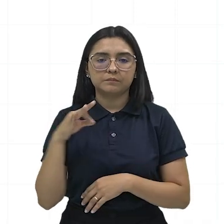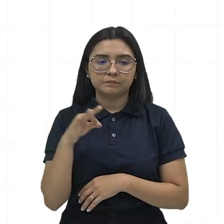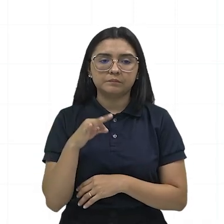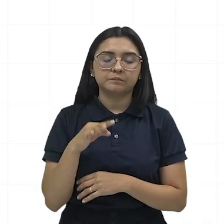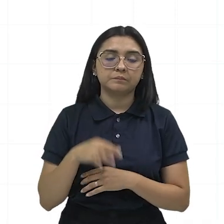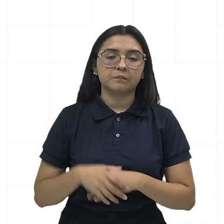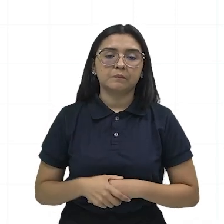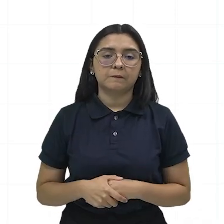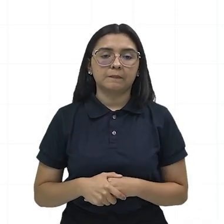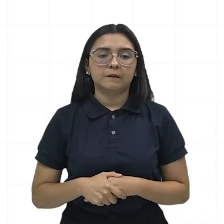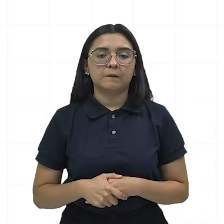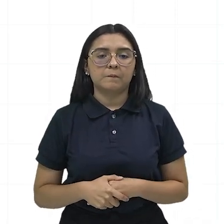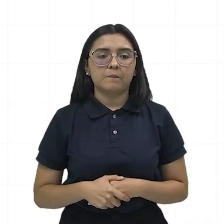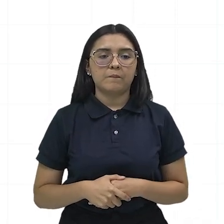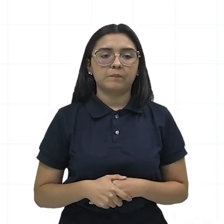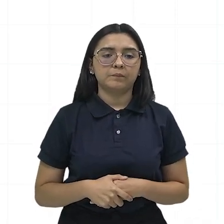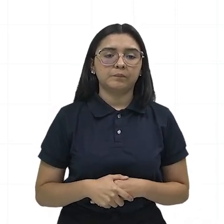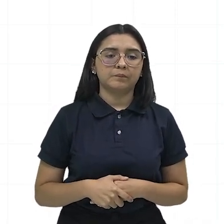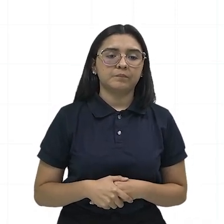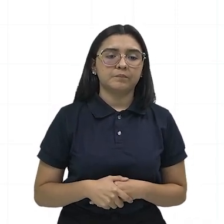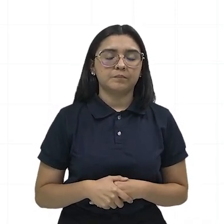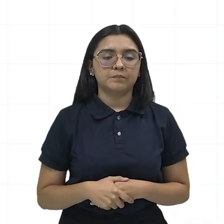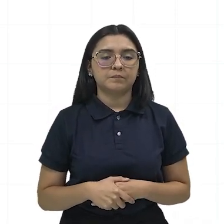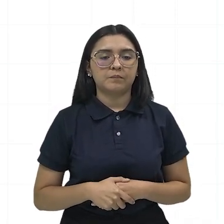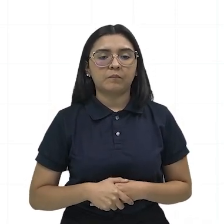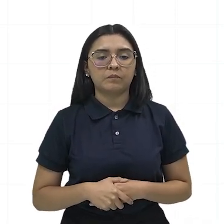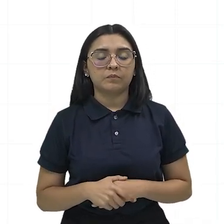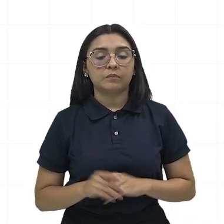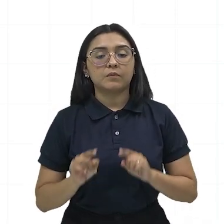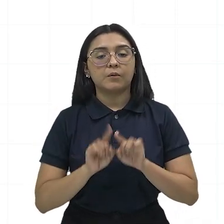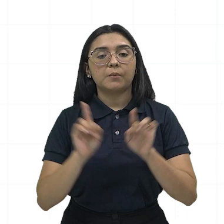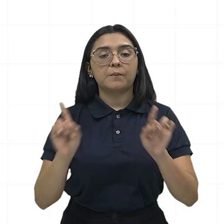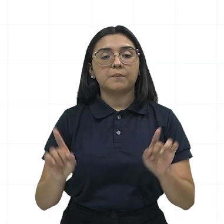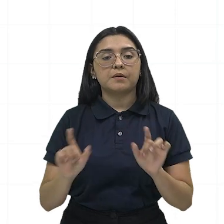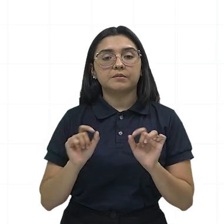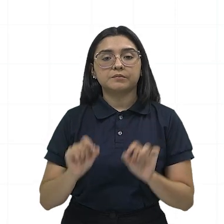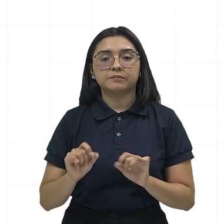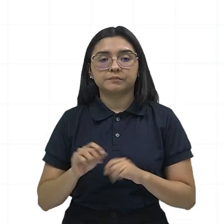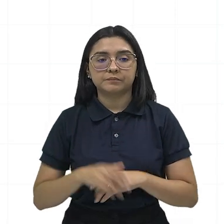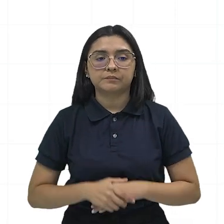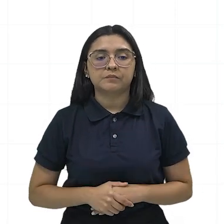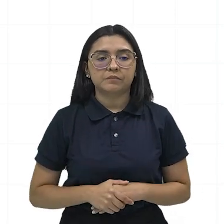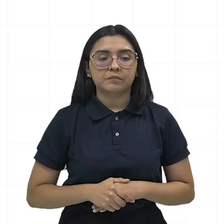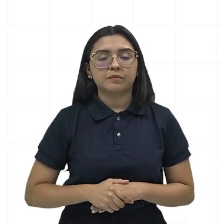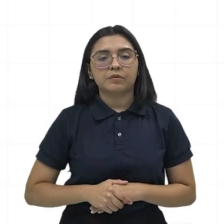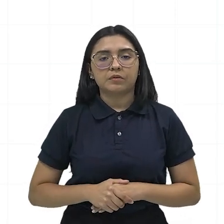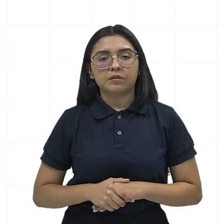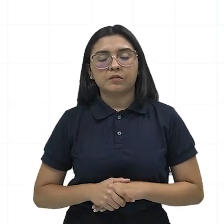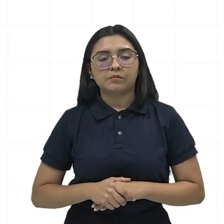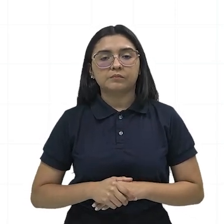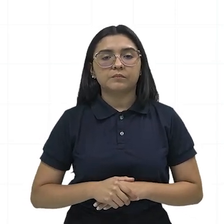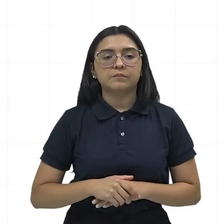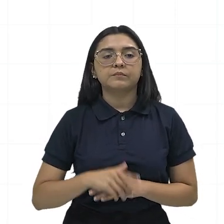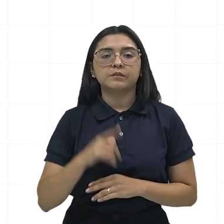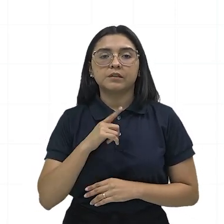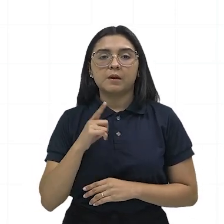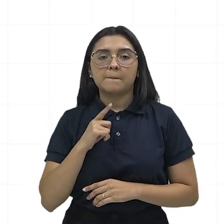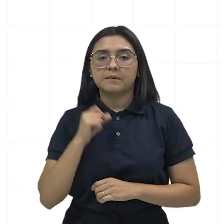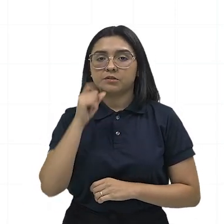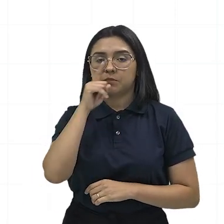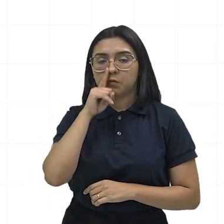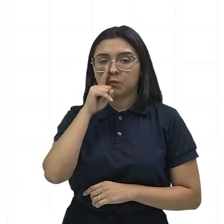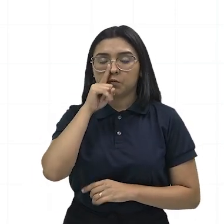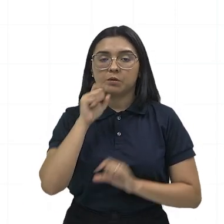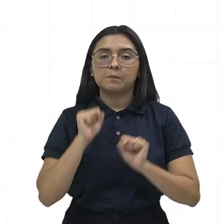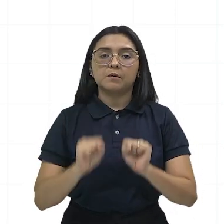por exemplo, né, ou Plasmodium malariae, mas já o Plasmodium falciparum, ele é o protozoário que pode